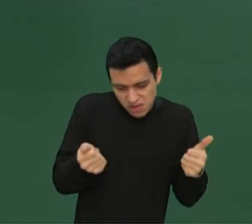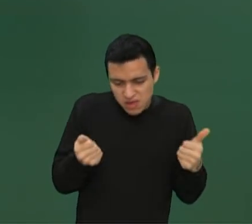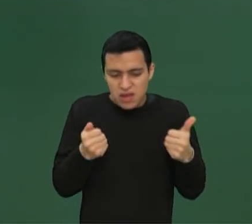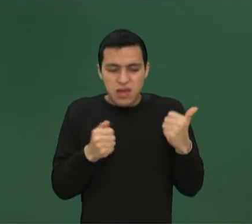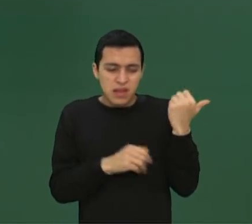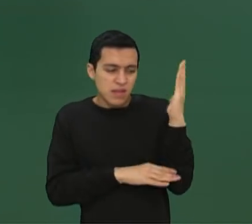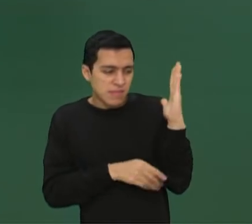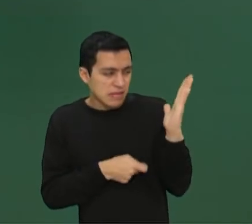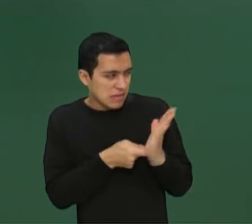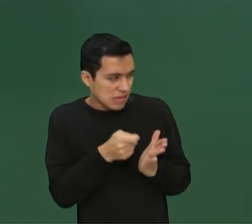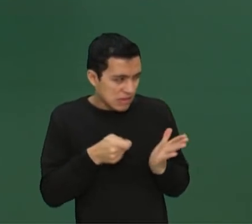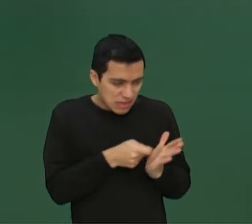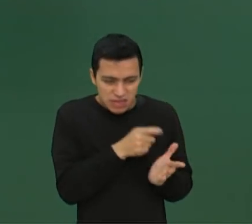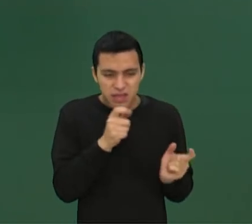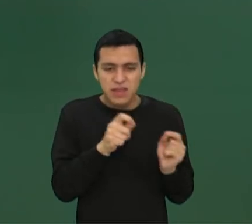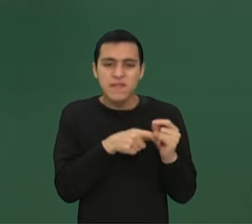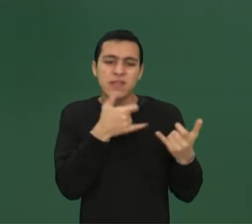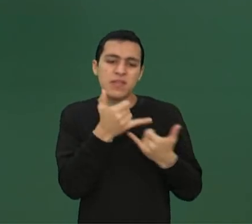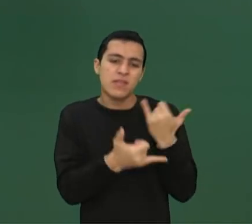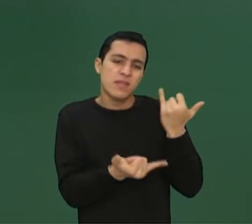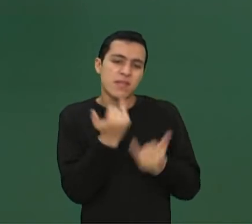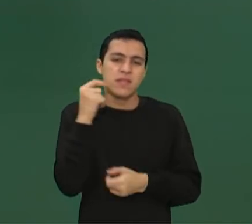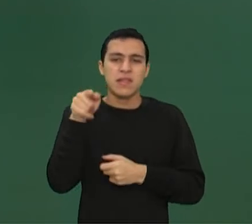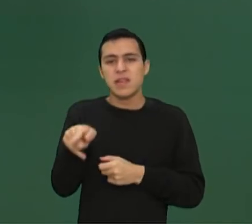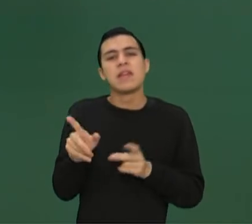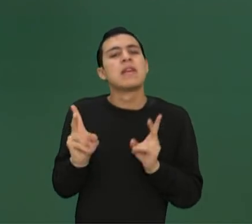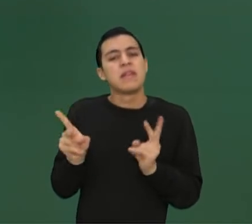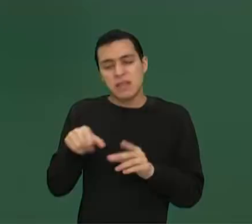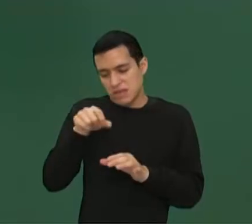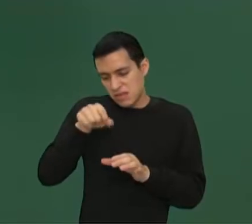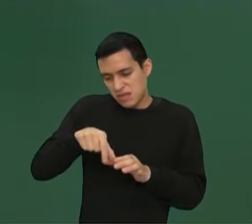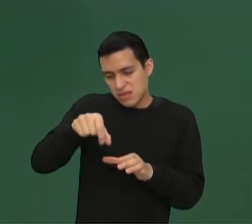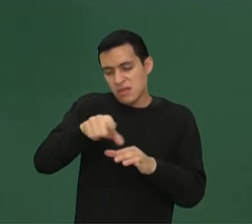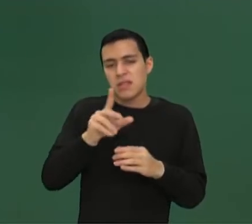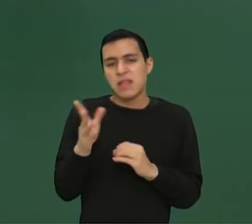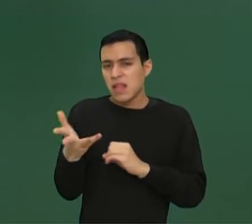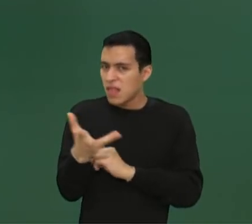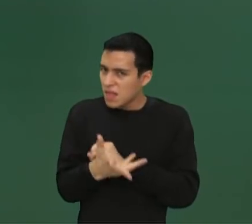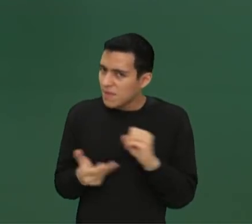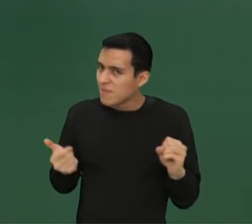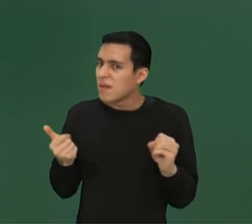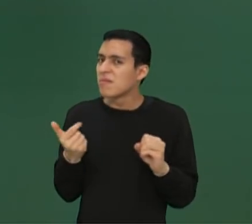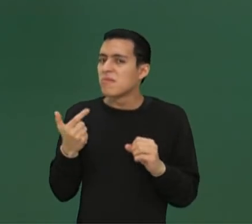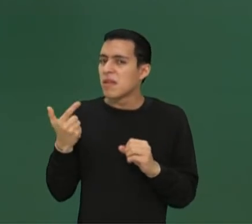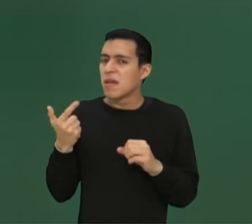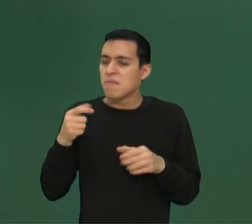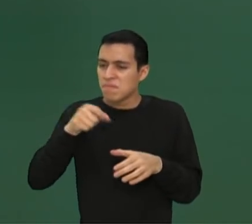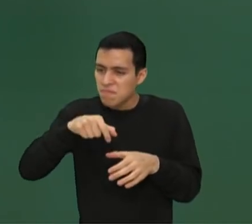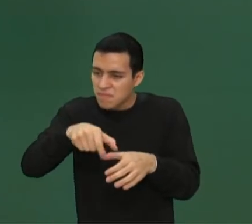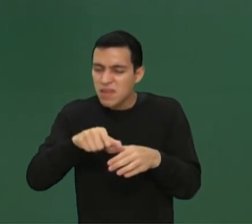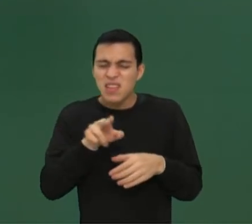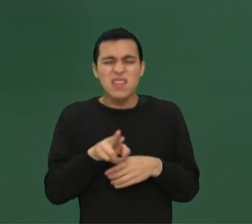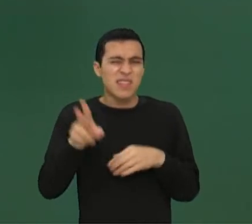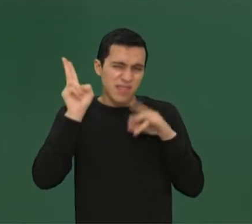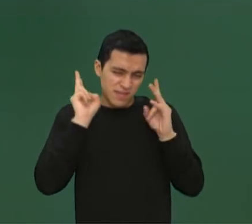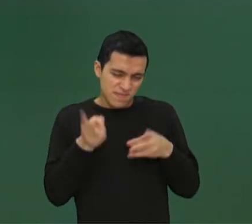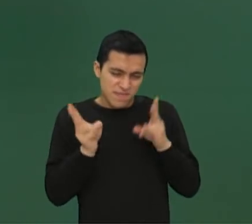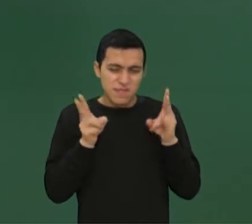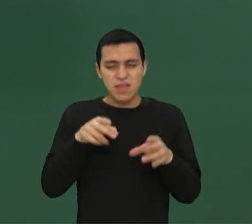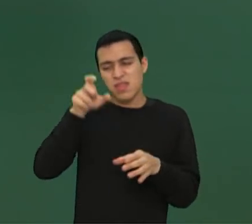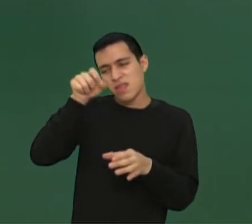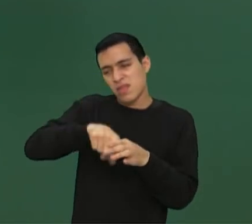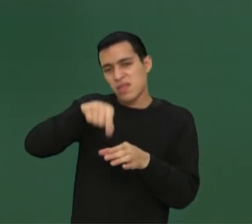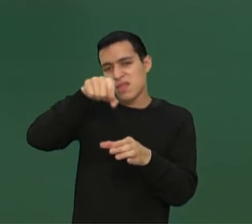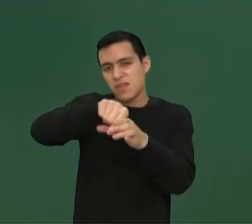eles talhavam e faziam jogos assim, com sementes mesmo, né? Como ele era semeadura e colheita, então eles usavam as sementes para